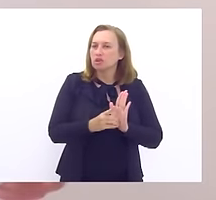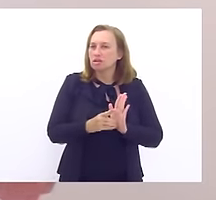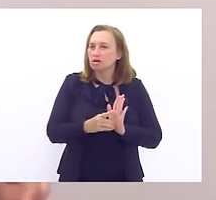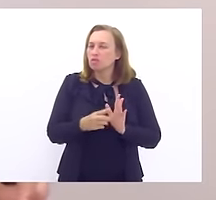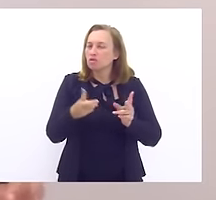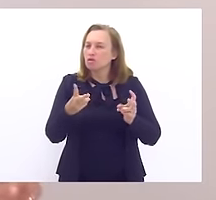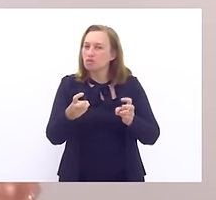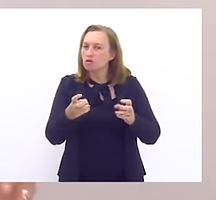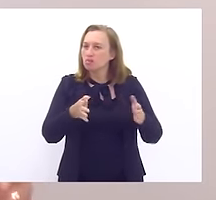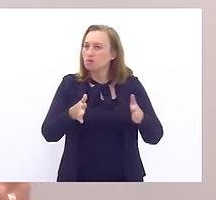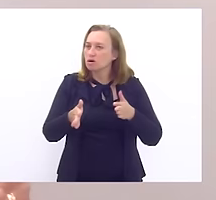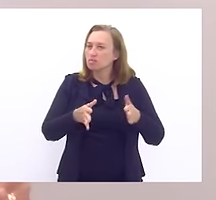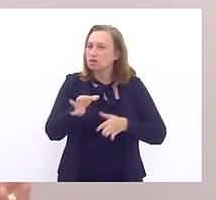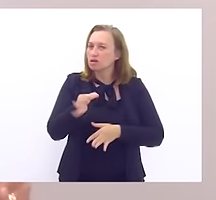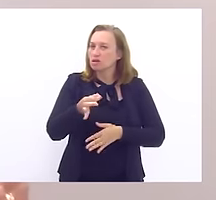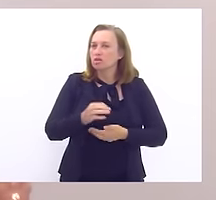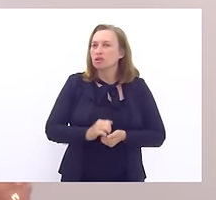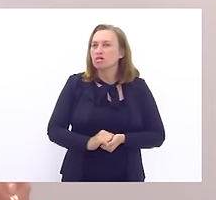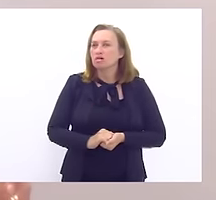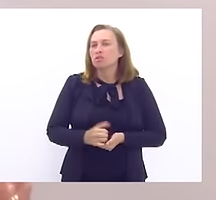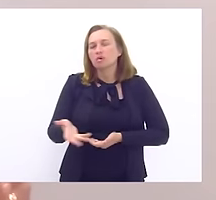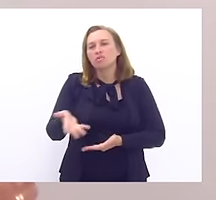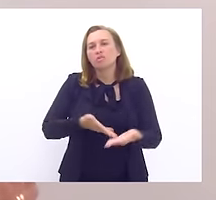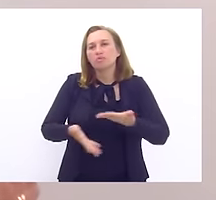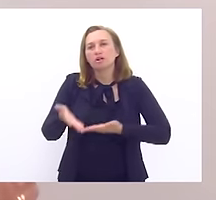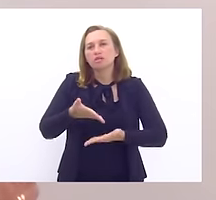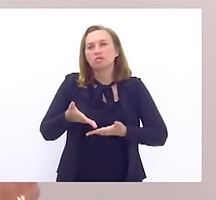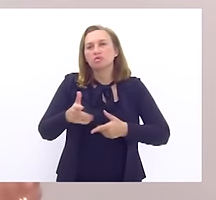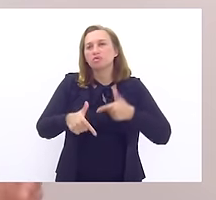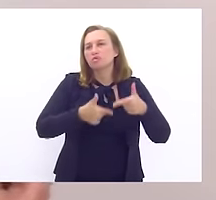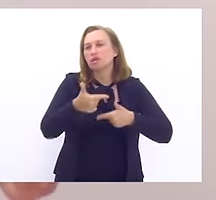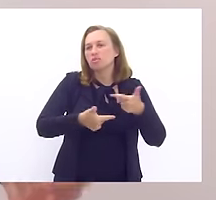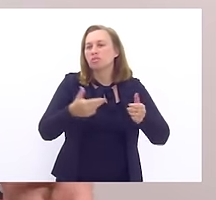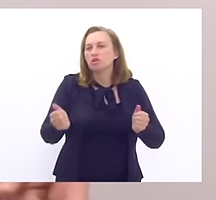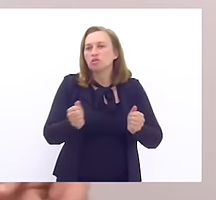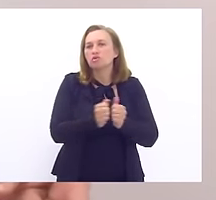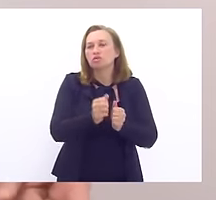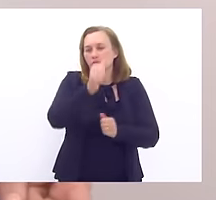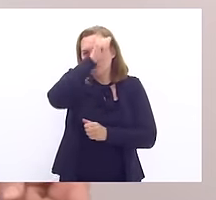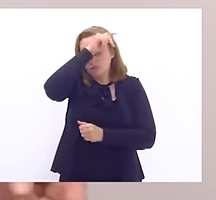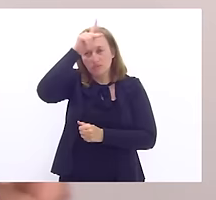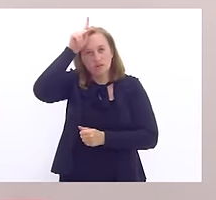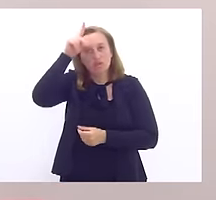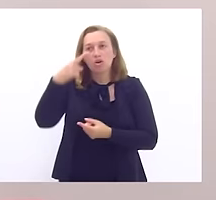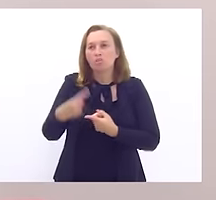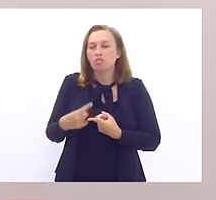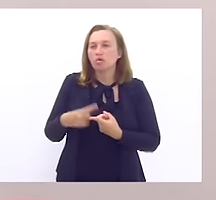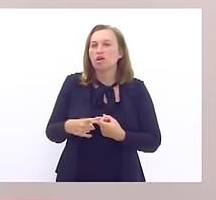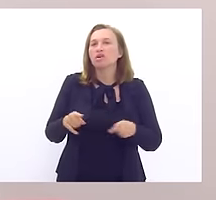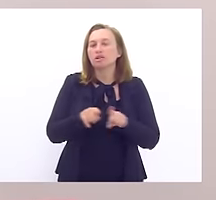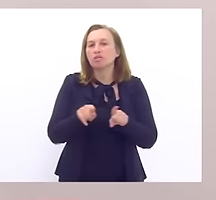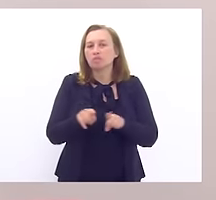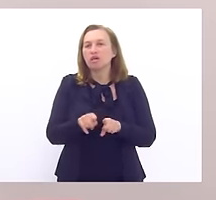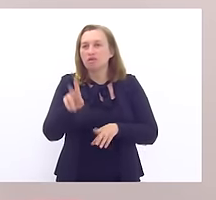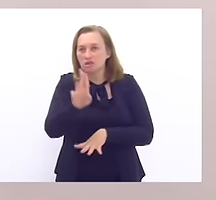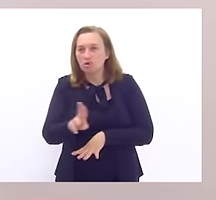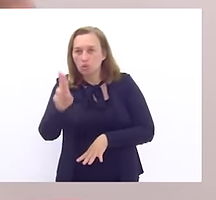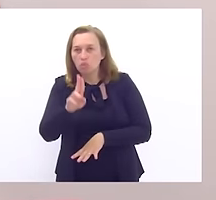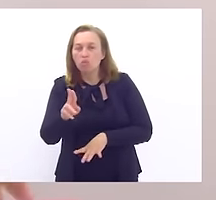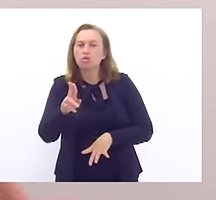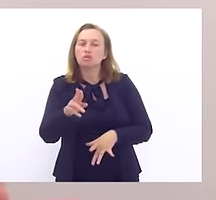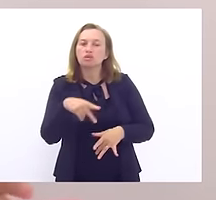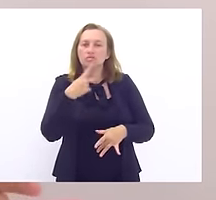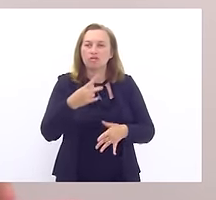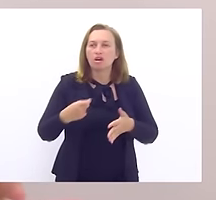temporariamente a participação dessas operações junto às prefeituras porque isso também vai ser objeto de apuração porque muitas